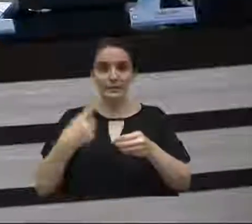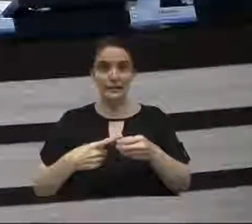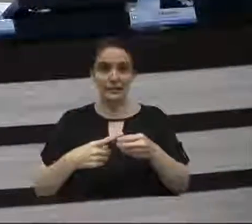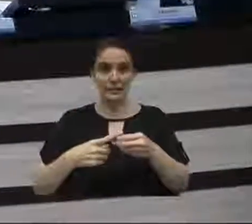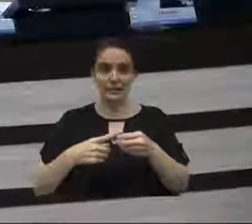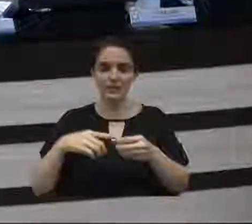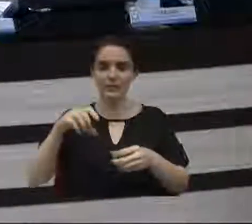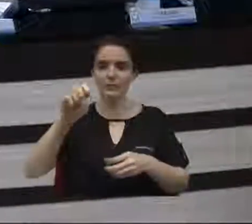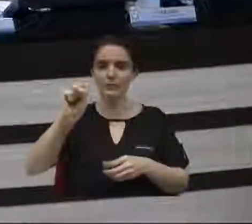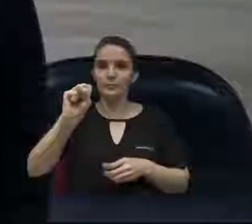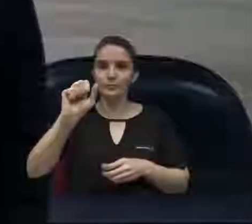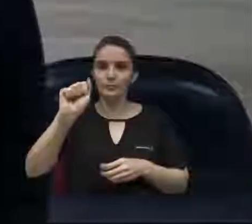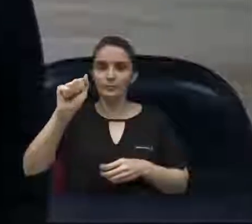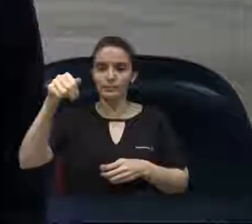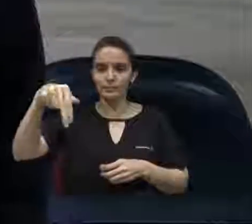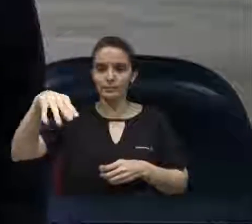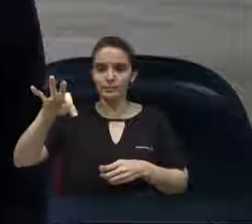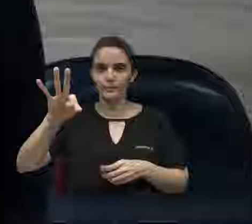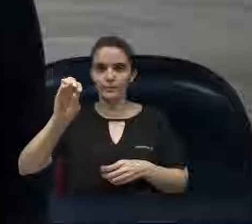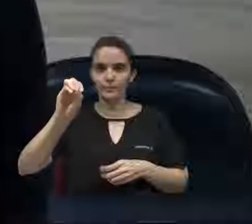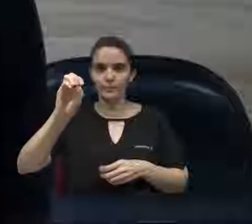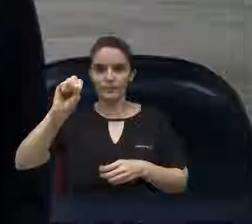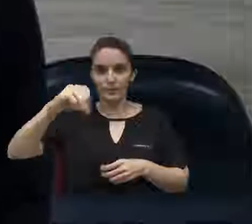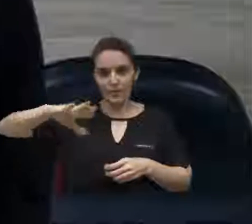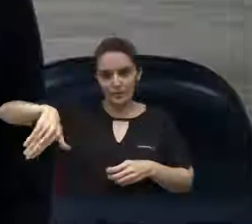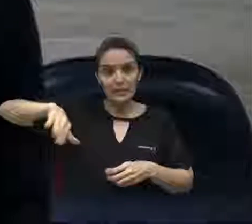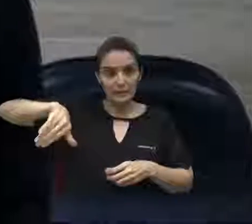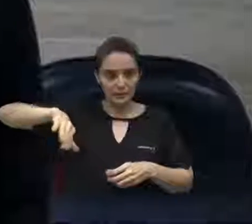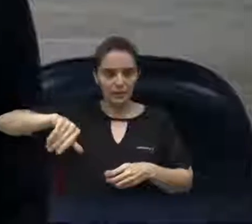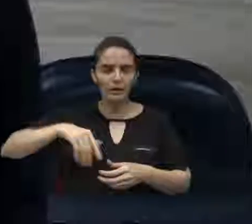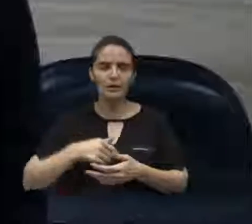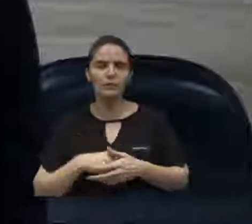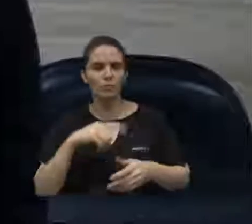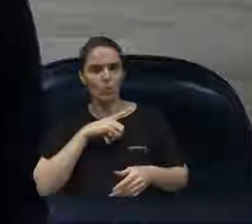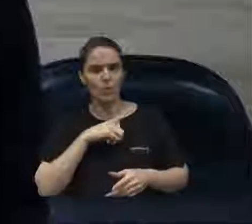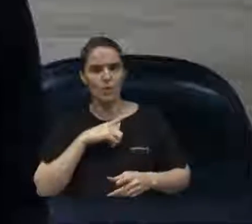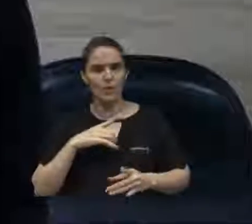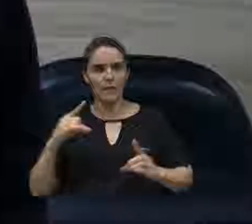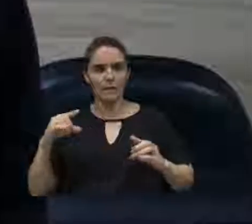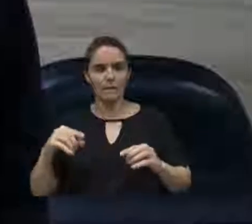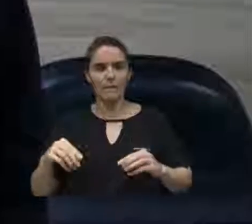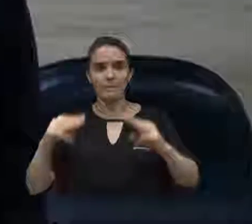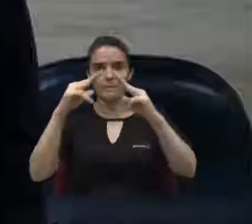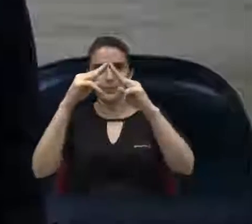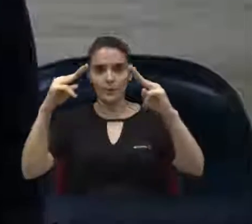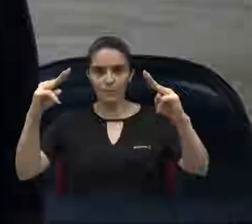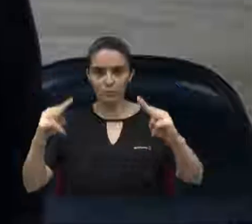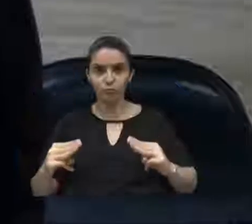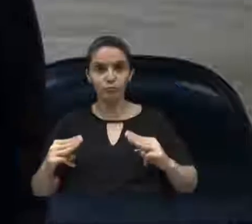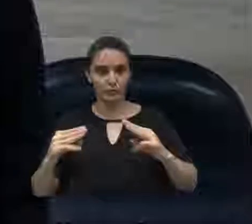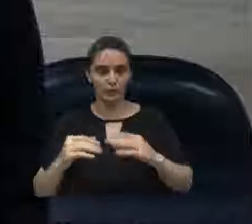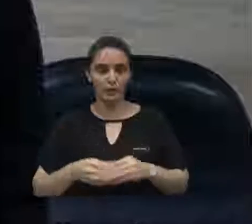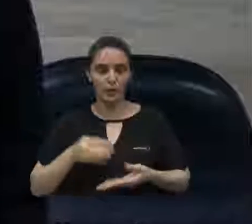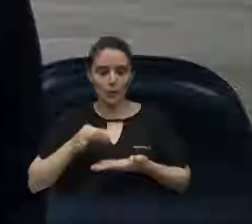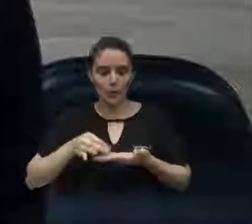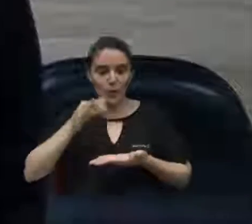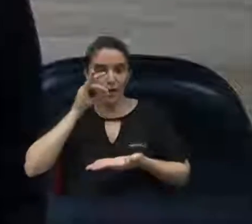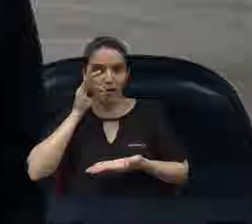uma região também antiga, e acho que precisa uma revitalização de todo